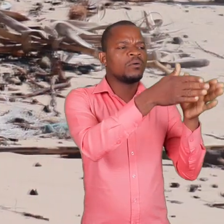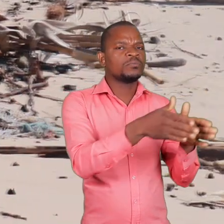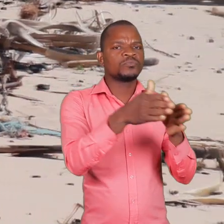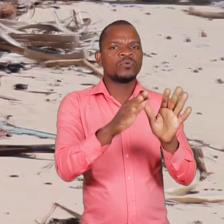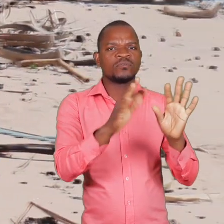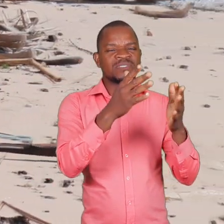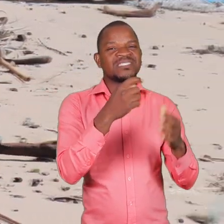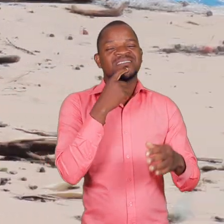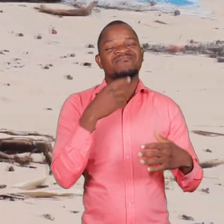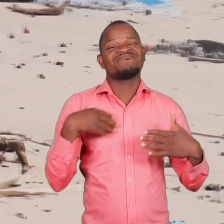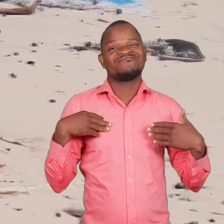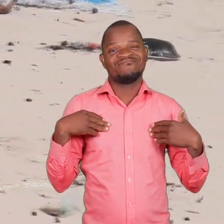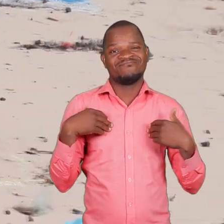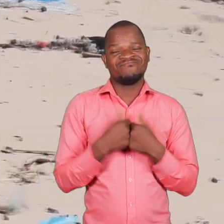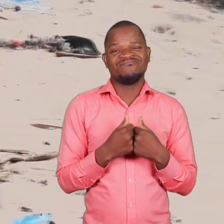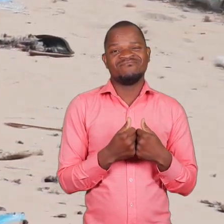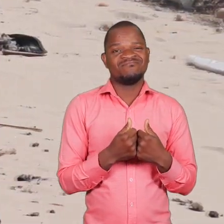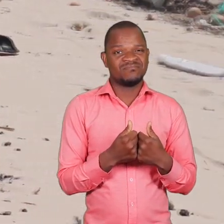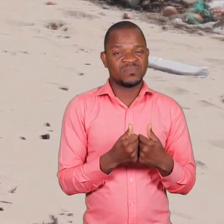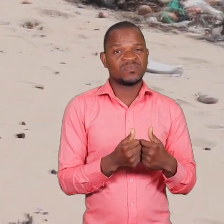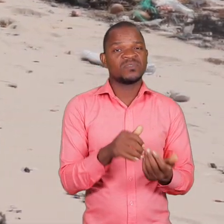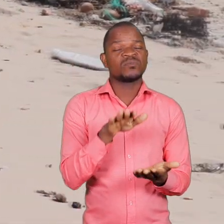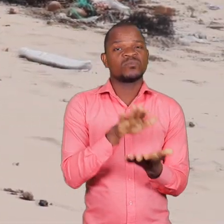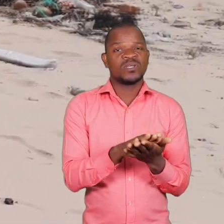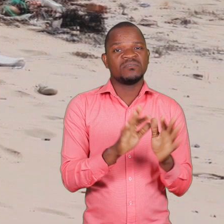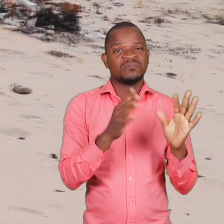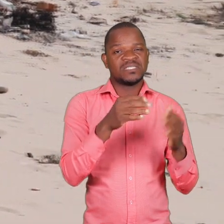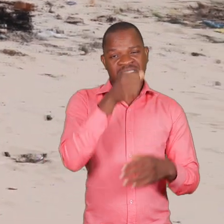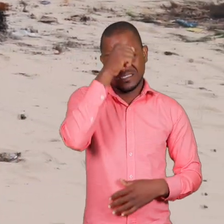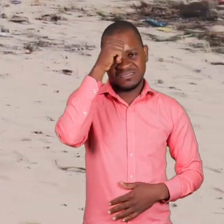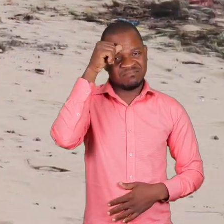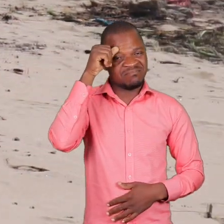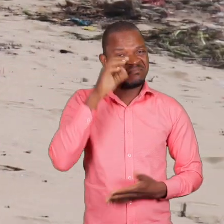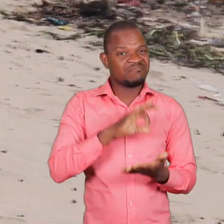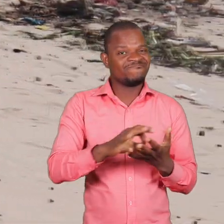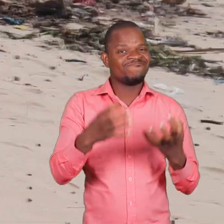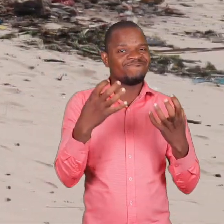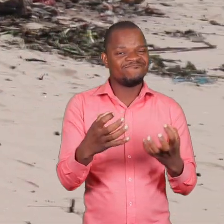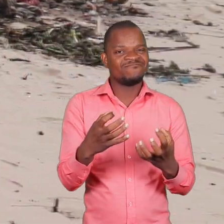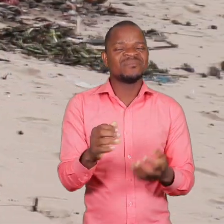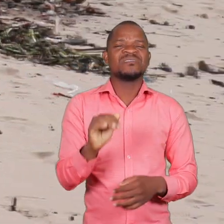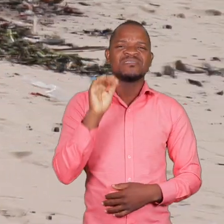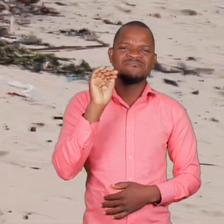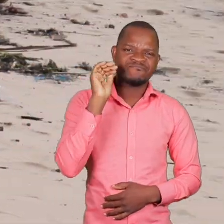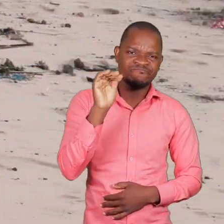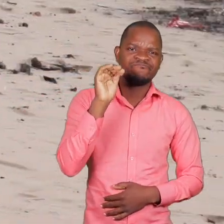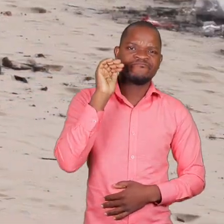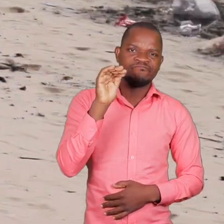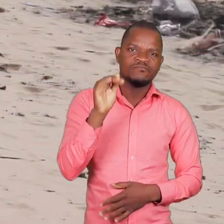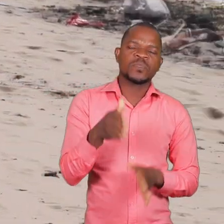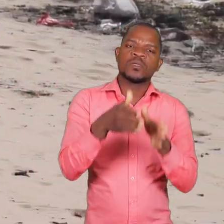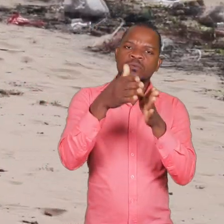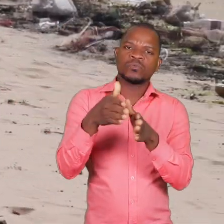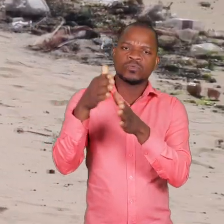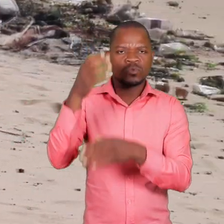o cansaço de ter de conviver num ambiente promíscuo imposto pela deficiente higiene e clamam pela intervenção de quem